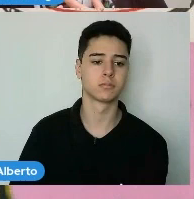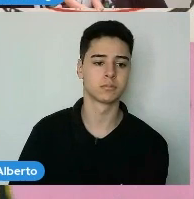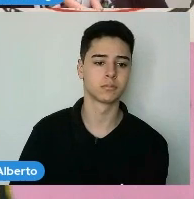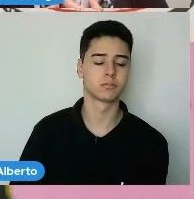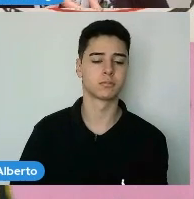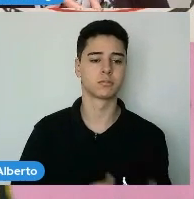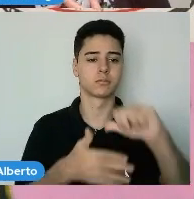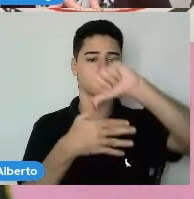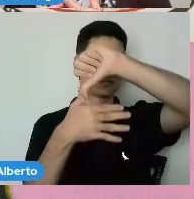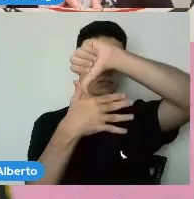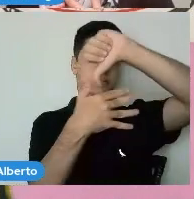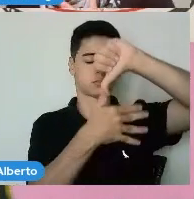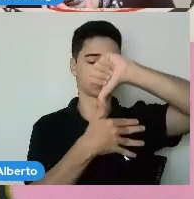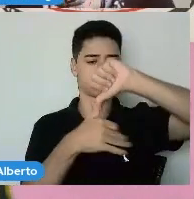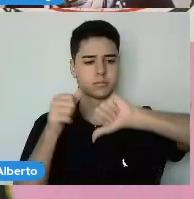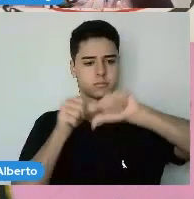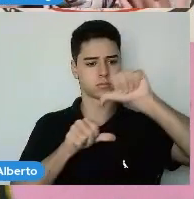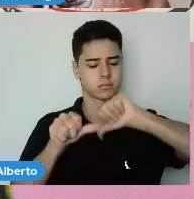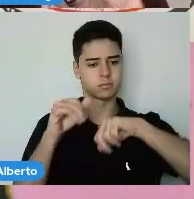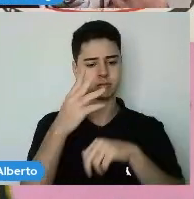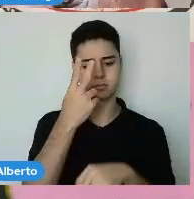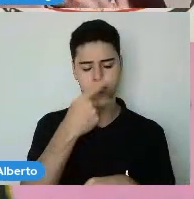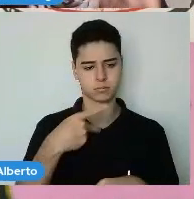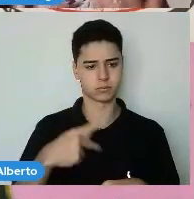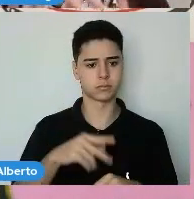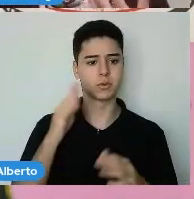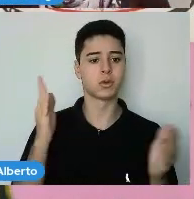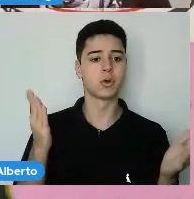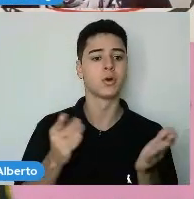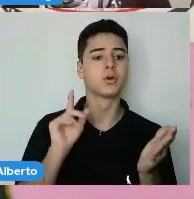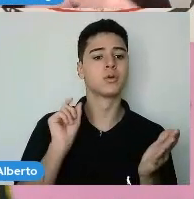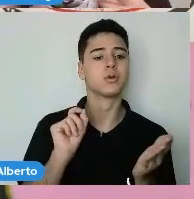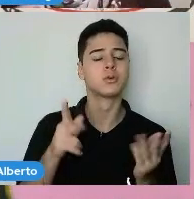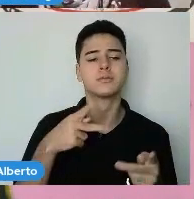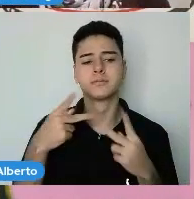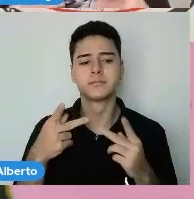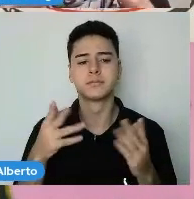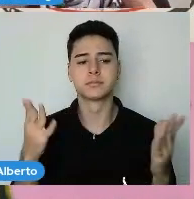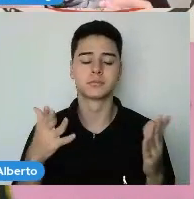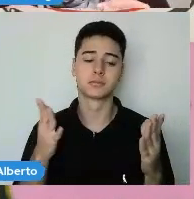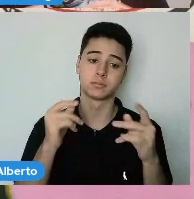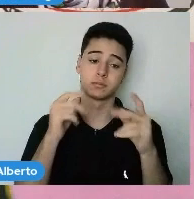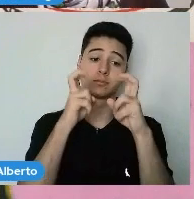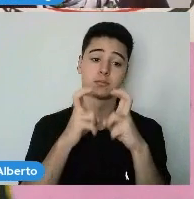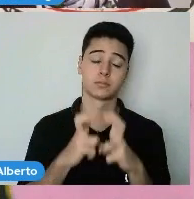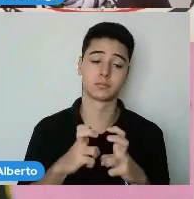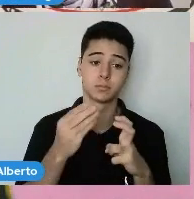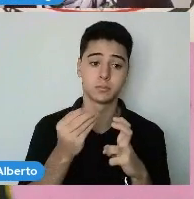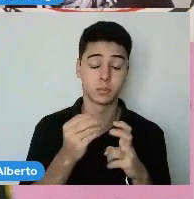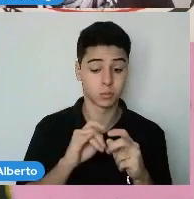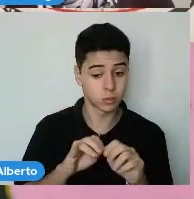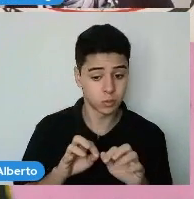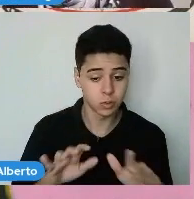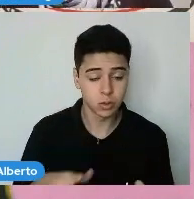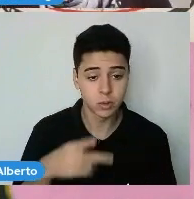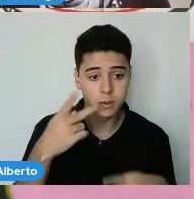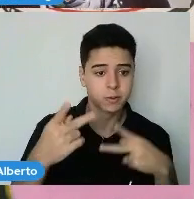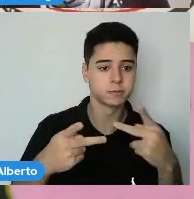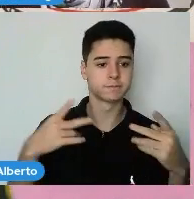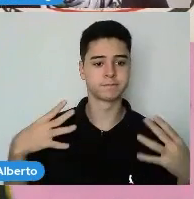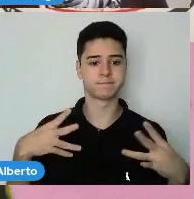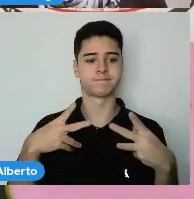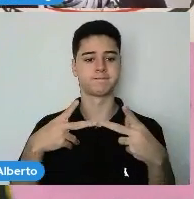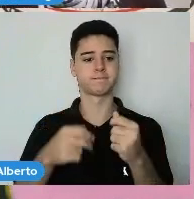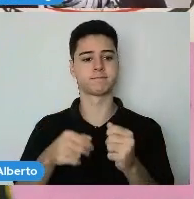latino-americanidade, assim, do ser latino-americano, né, que contemporaneamente é uma temática muito abordada pelos artistas da